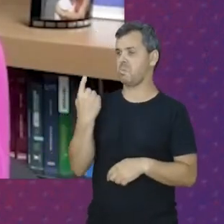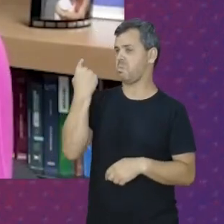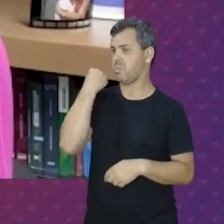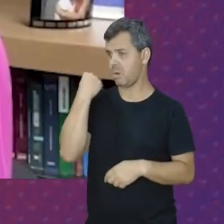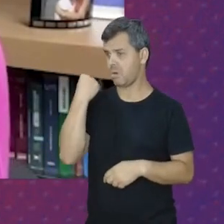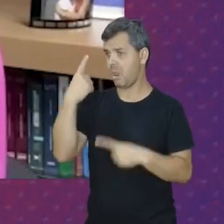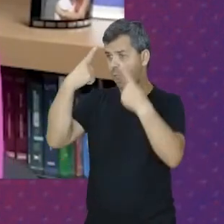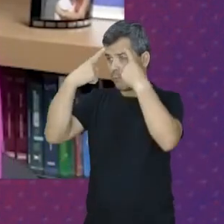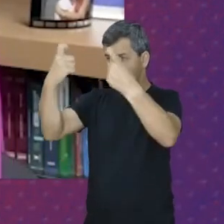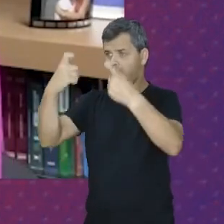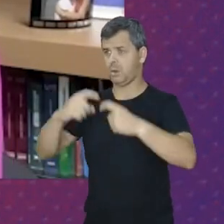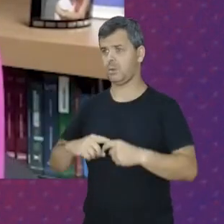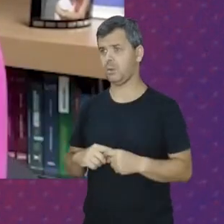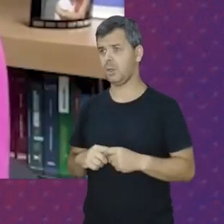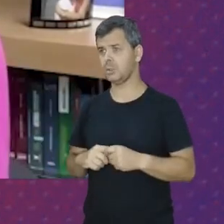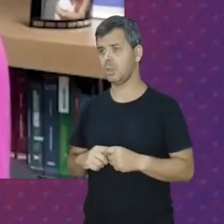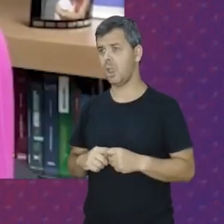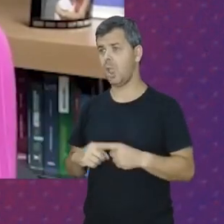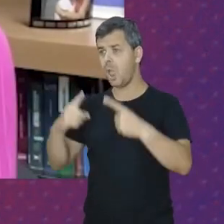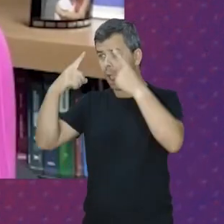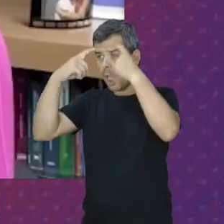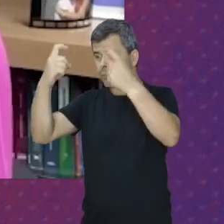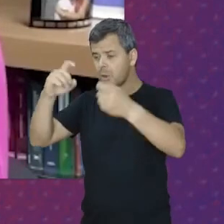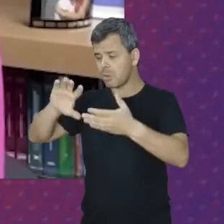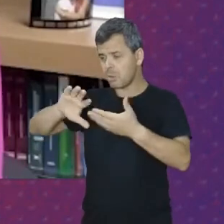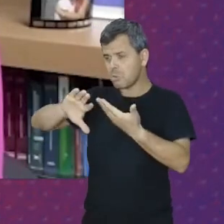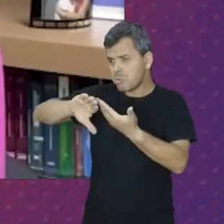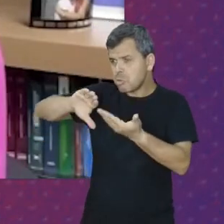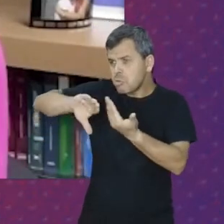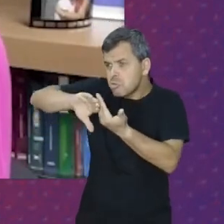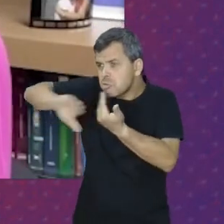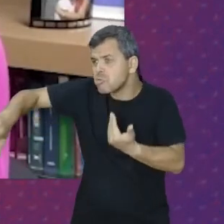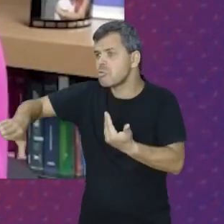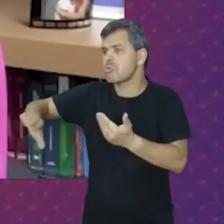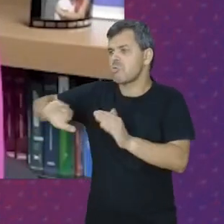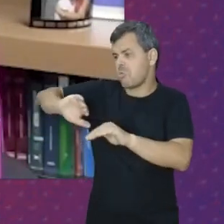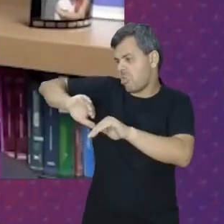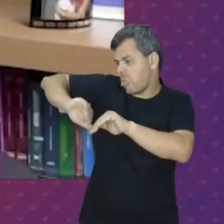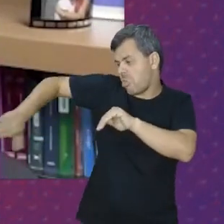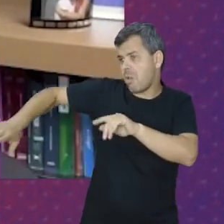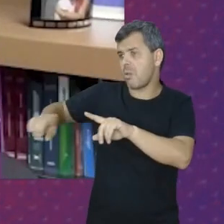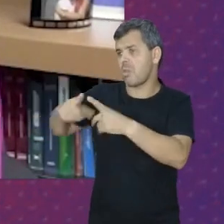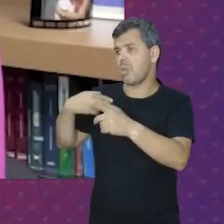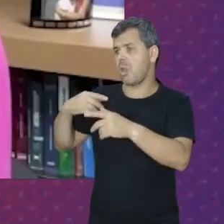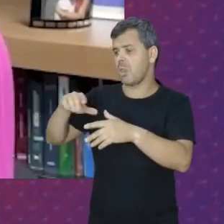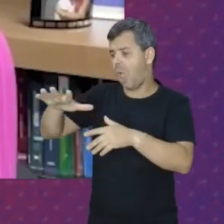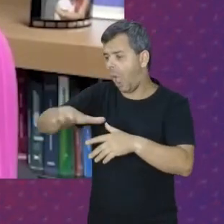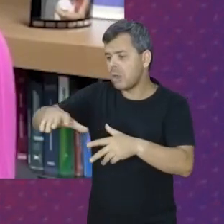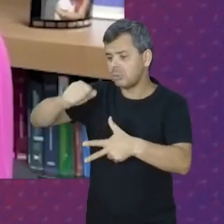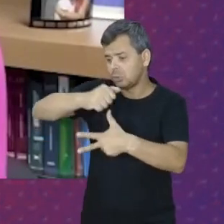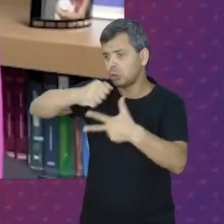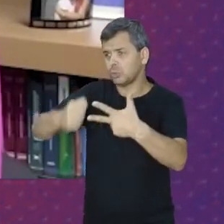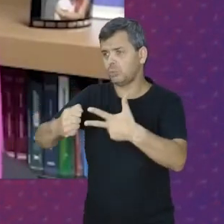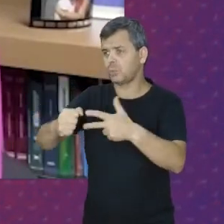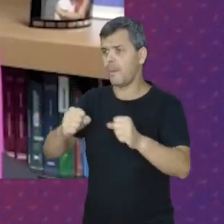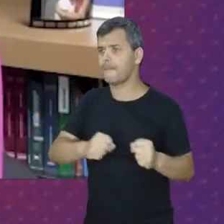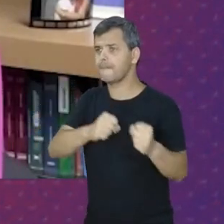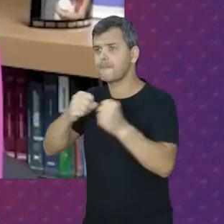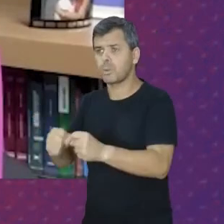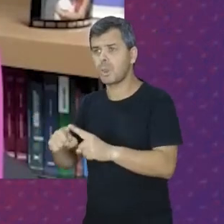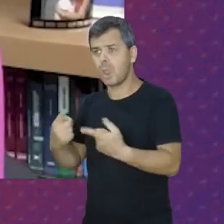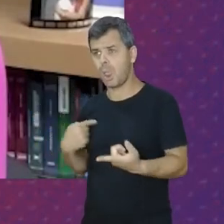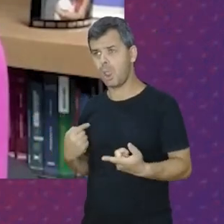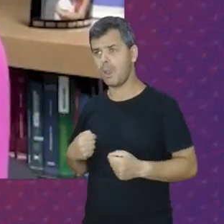uma violência. A violência da exclusão das mulheres nos espaços de poder. E essa violência, ela